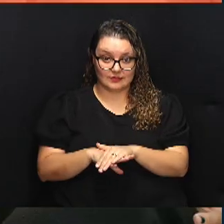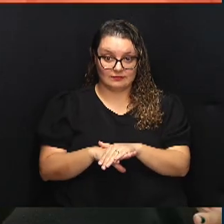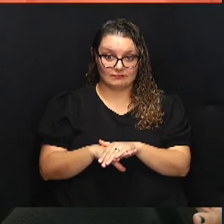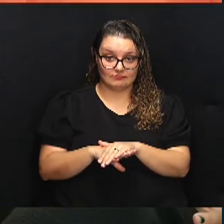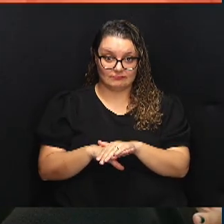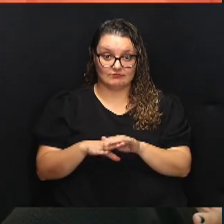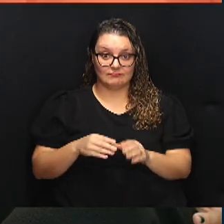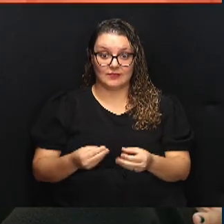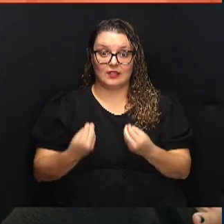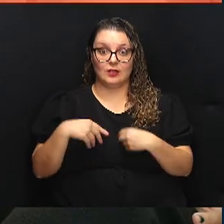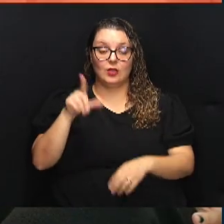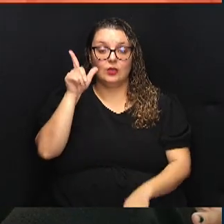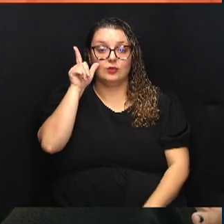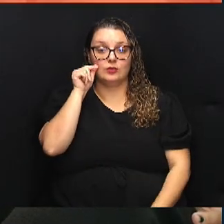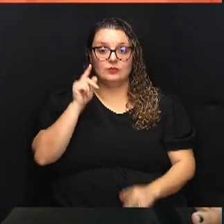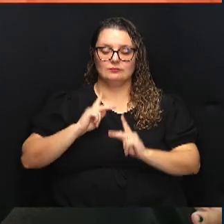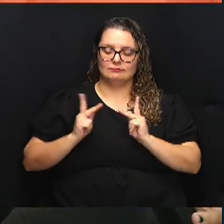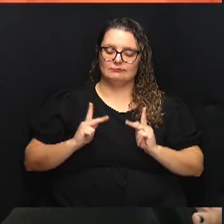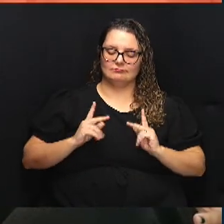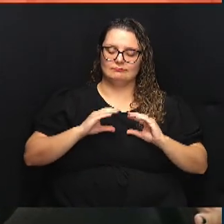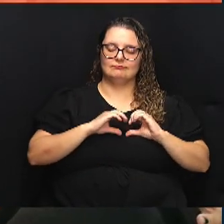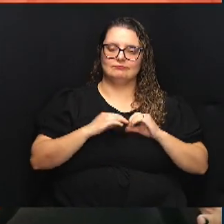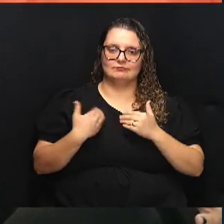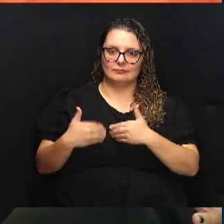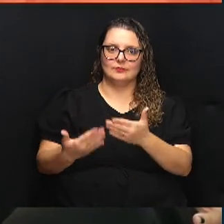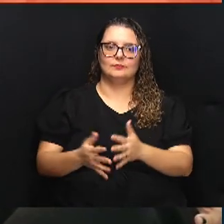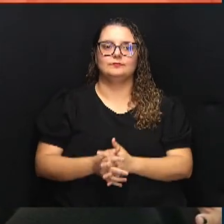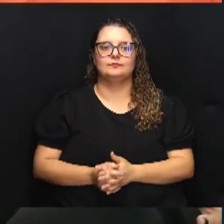trazer tranquilidade e paz no coração no processo.